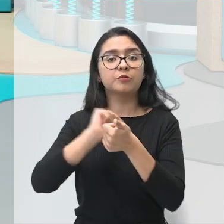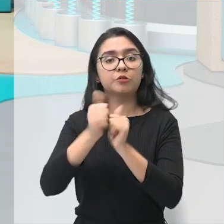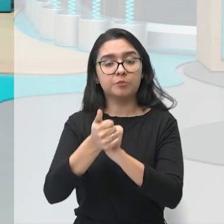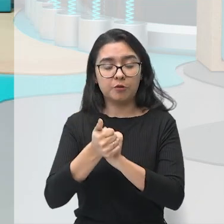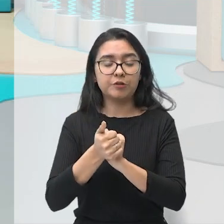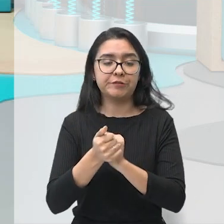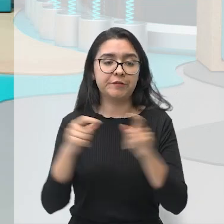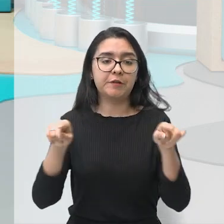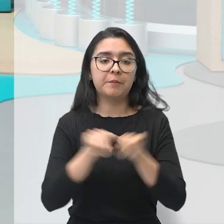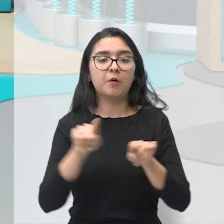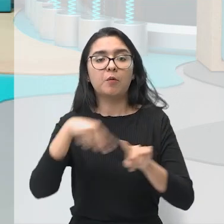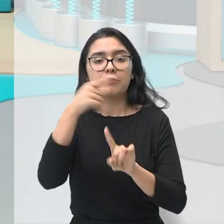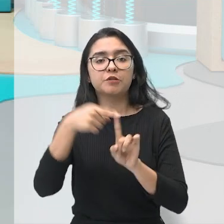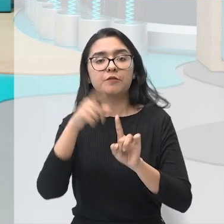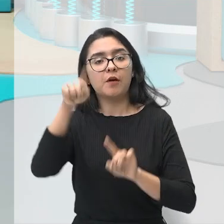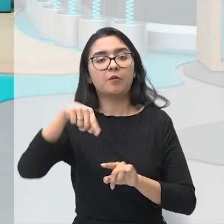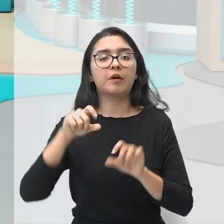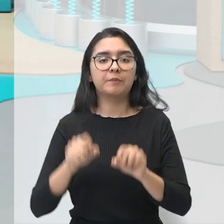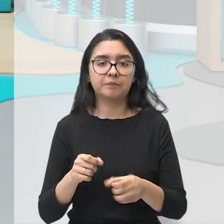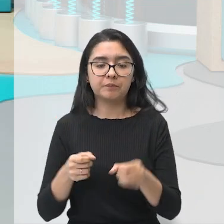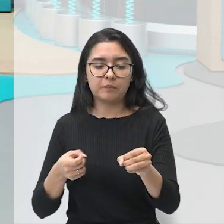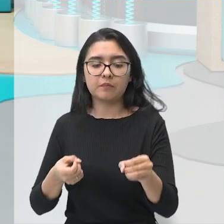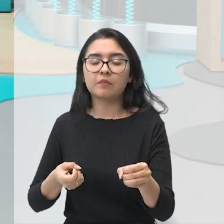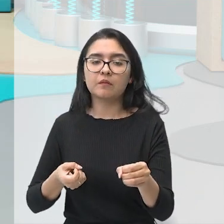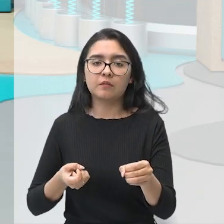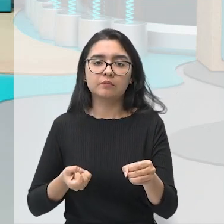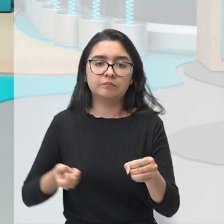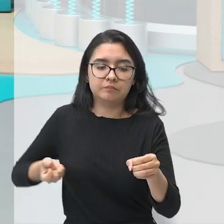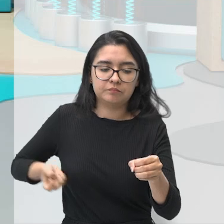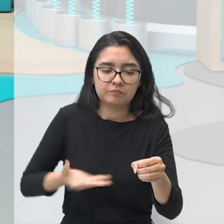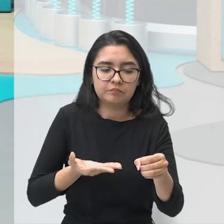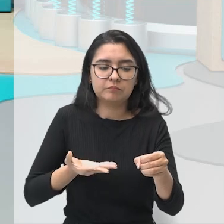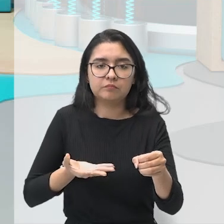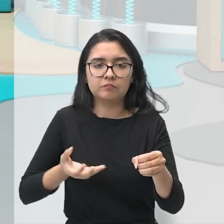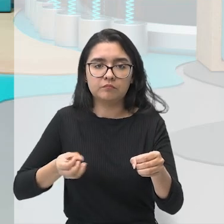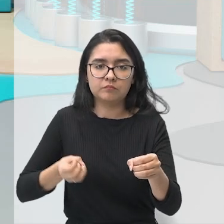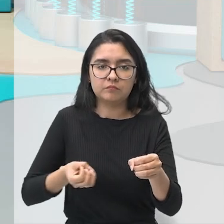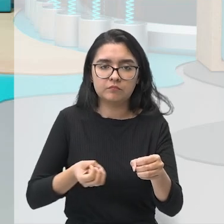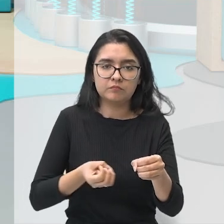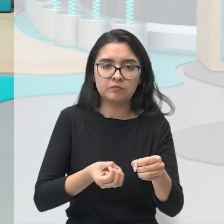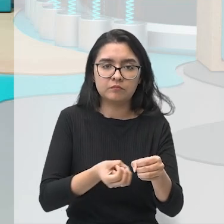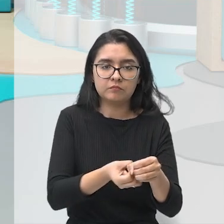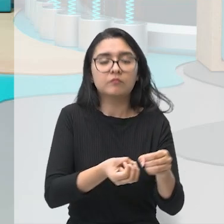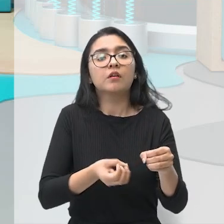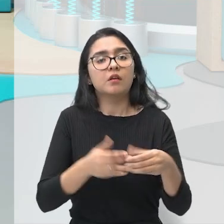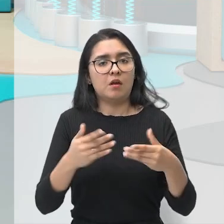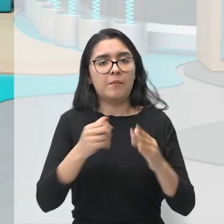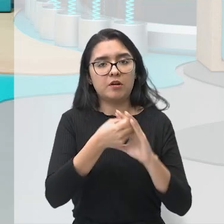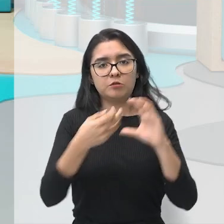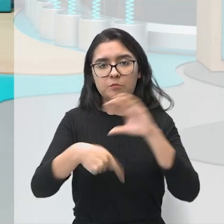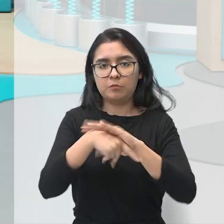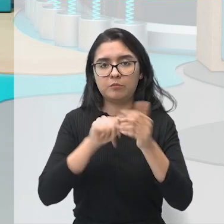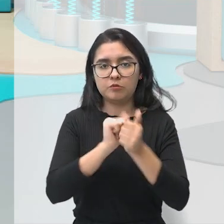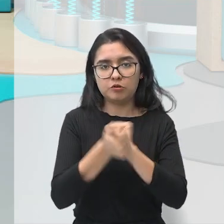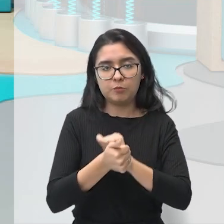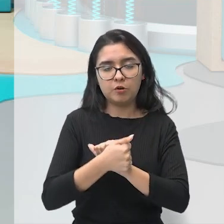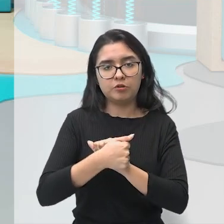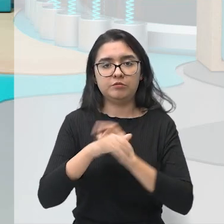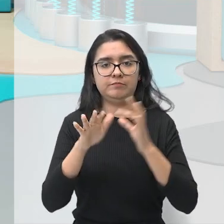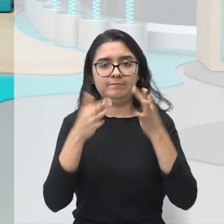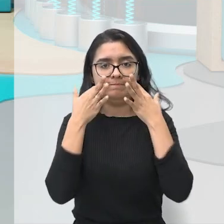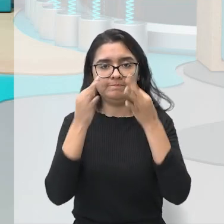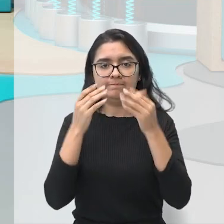formato, em que o objetivo é fazer o objeto chegar bem próximo do outro, né? Isso é uma característica dos esportes de